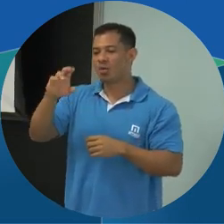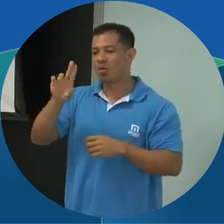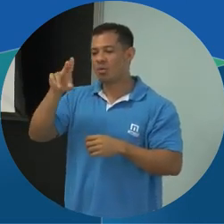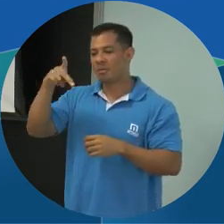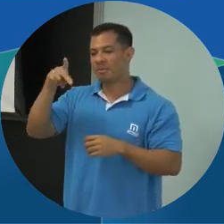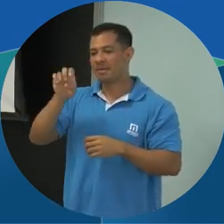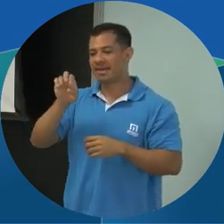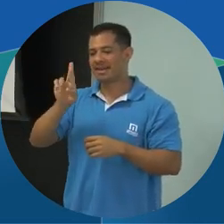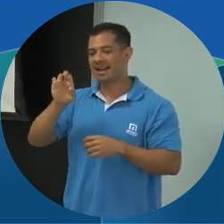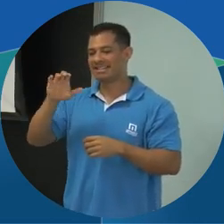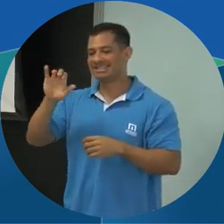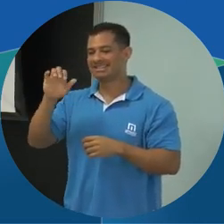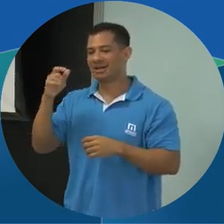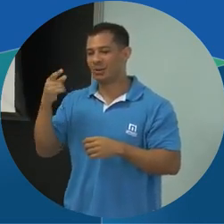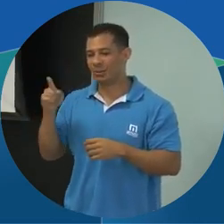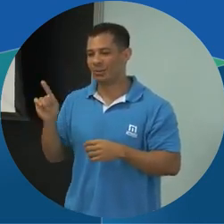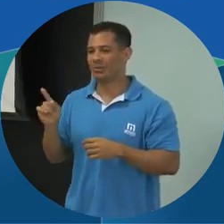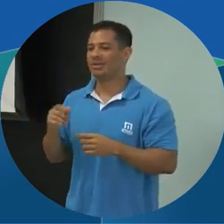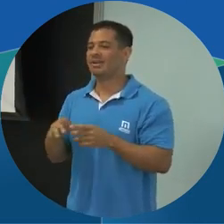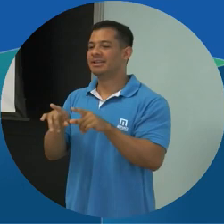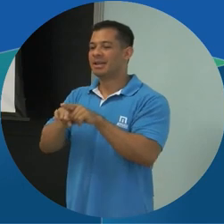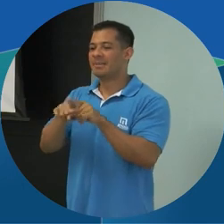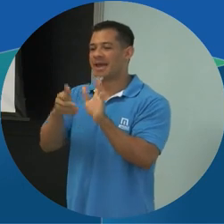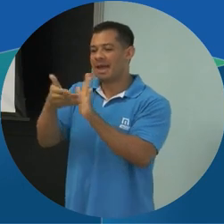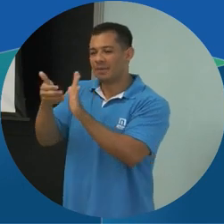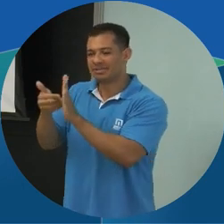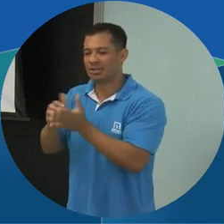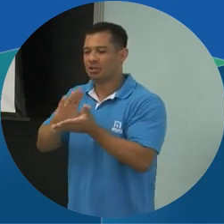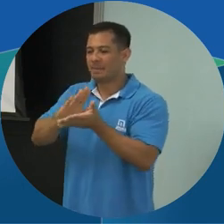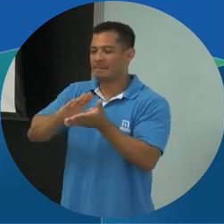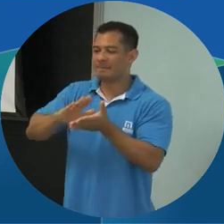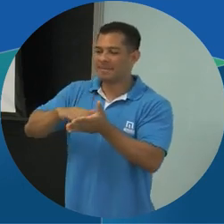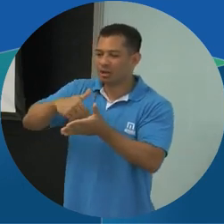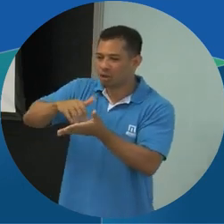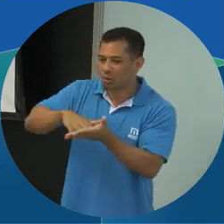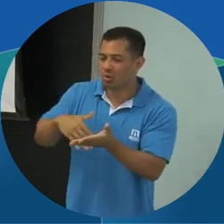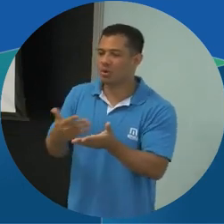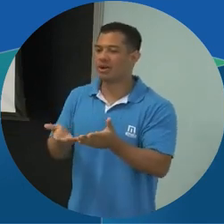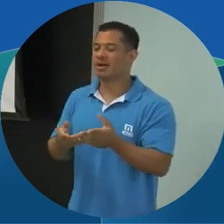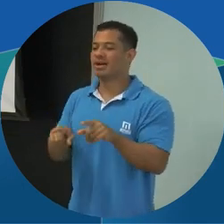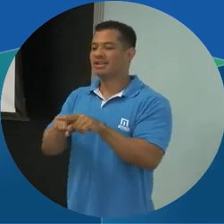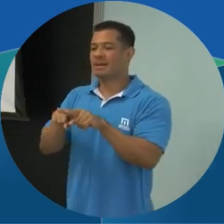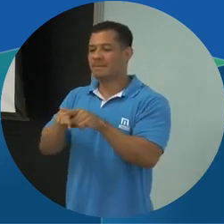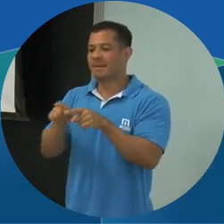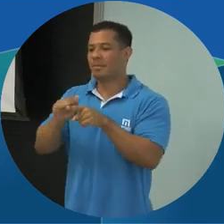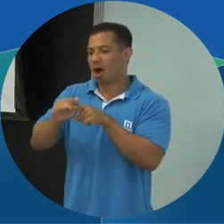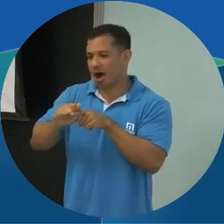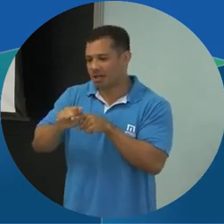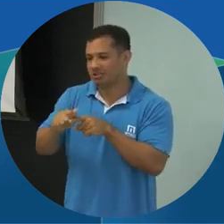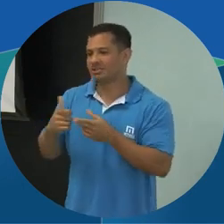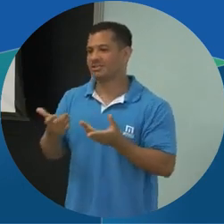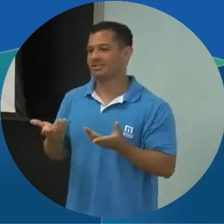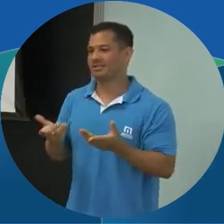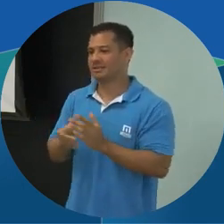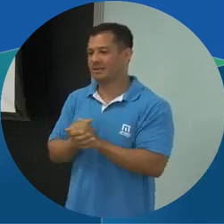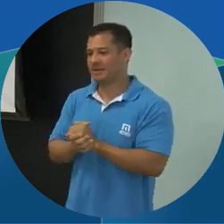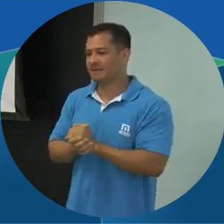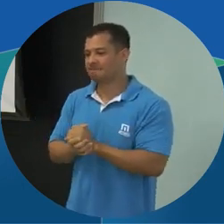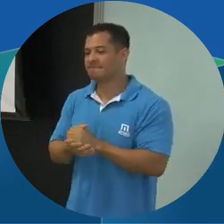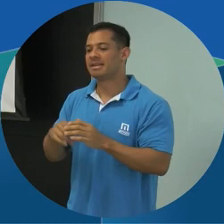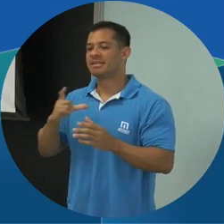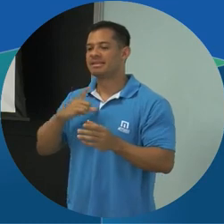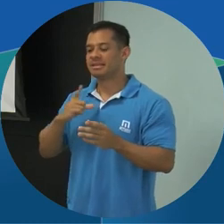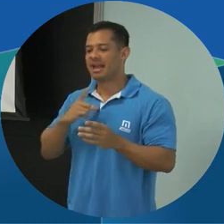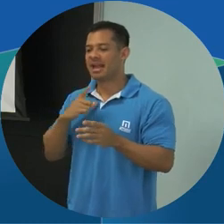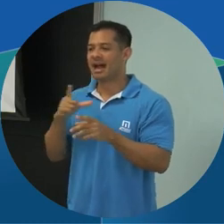fazer a remoção de borracha, remoção de pintura com poliuretano. Tá? A gente tem a opção também